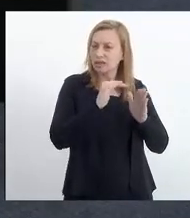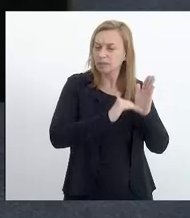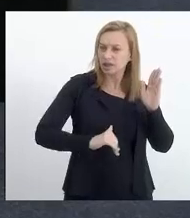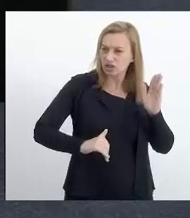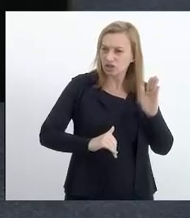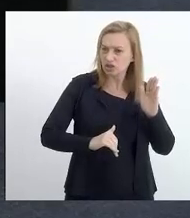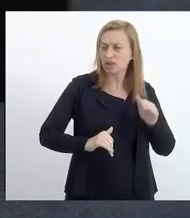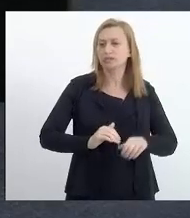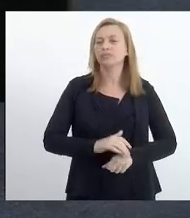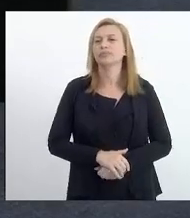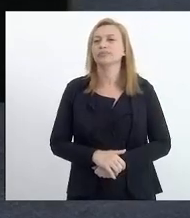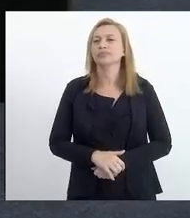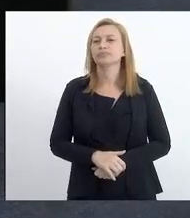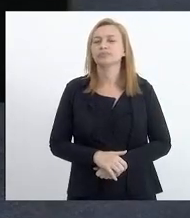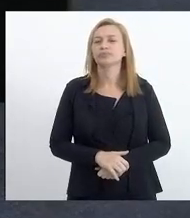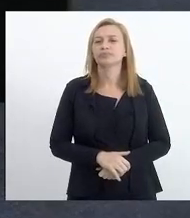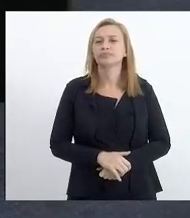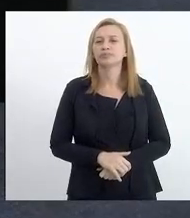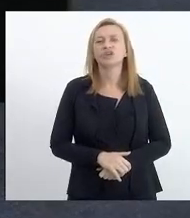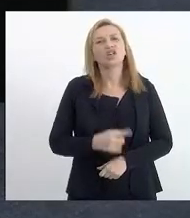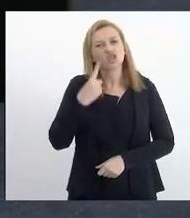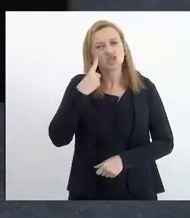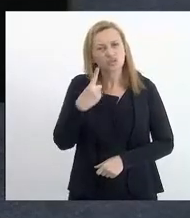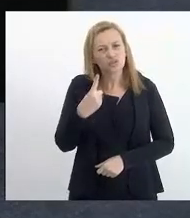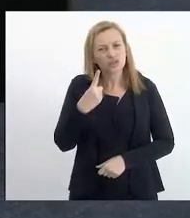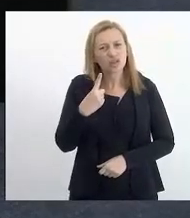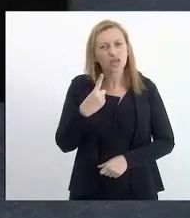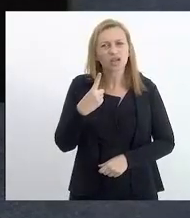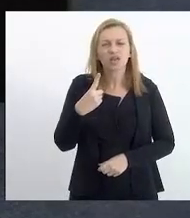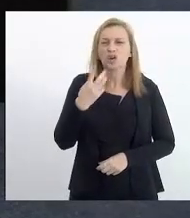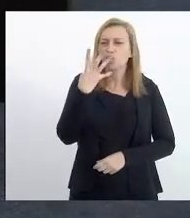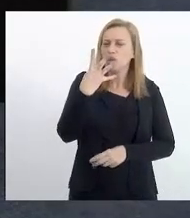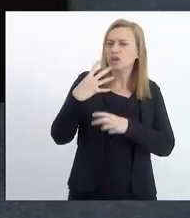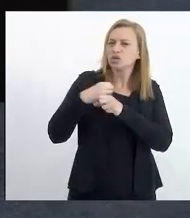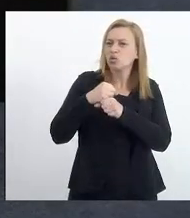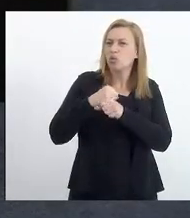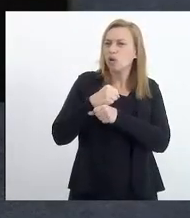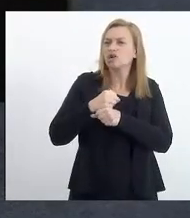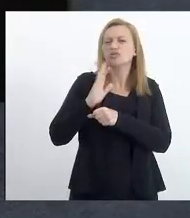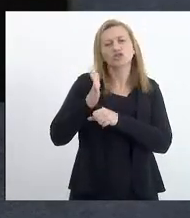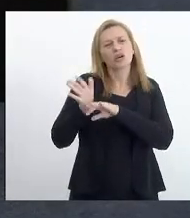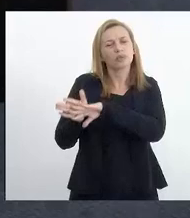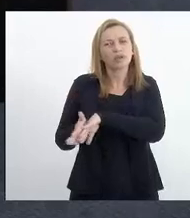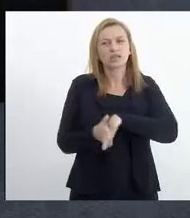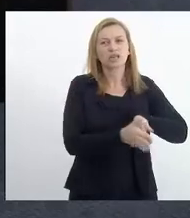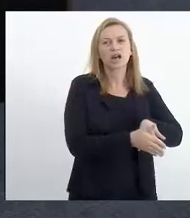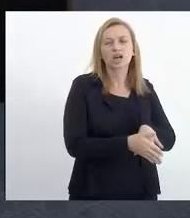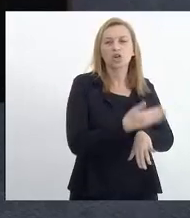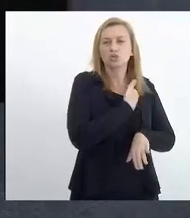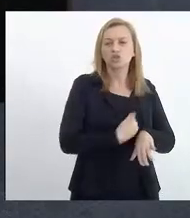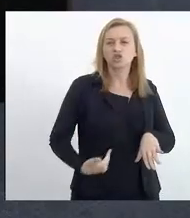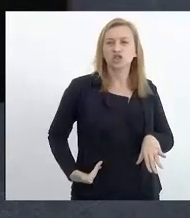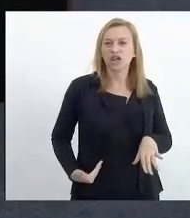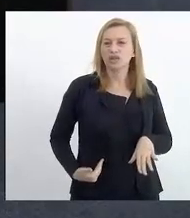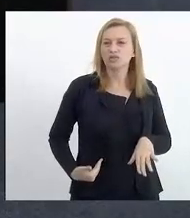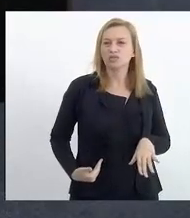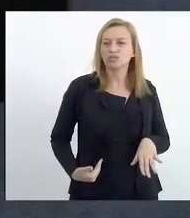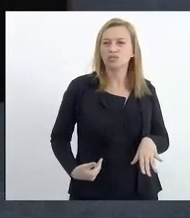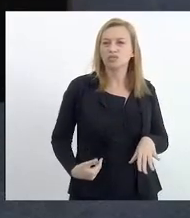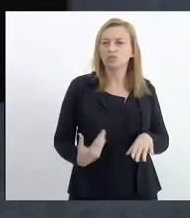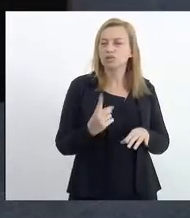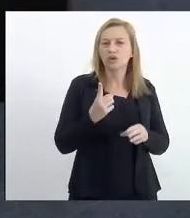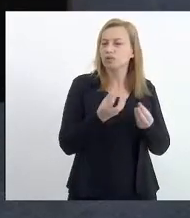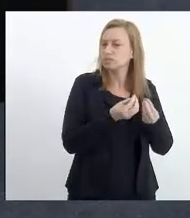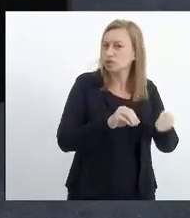triênio. E a gente vê que se passaram 4 anos e o Estado não quebrou,